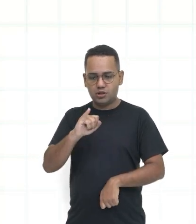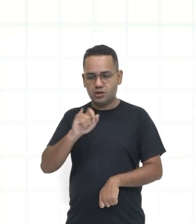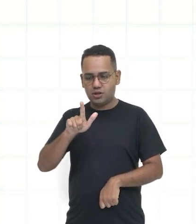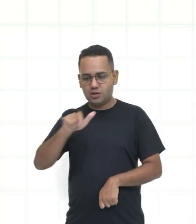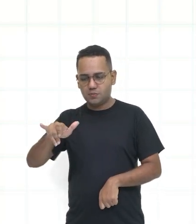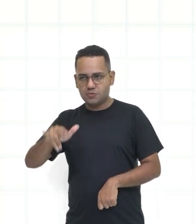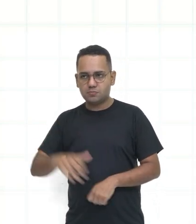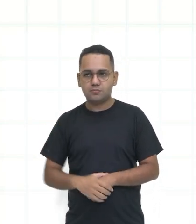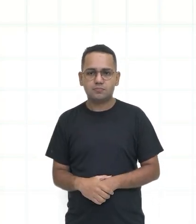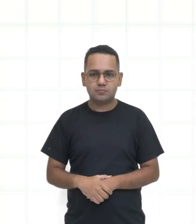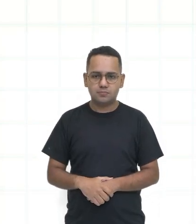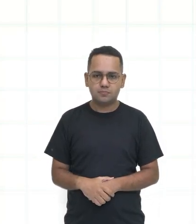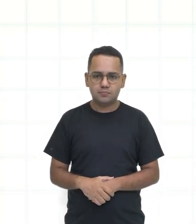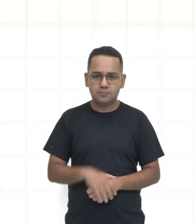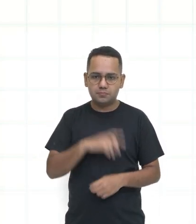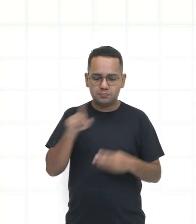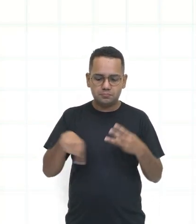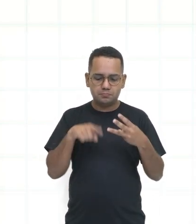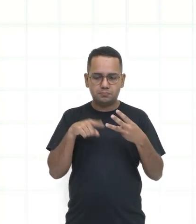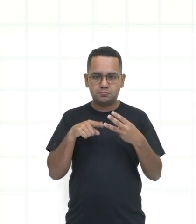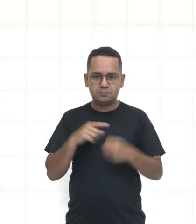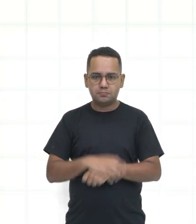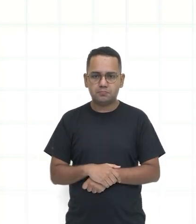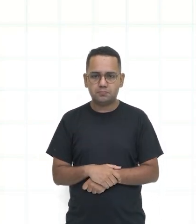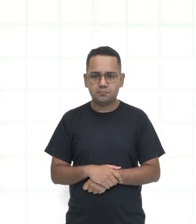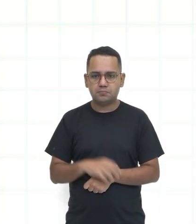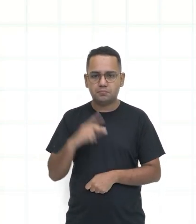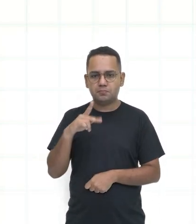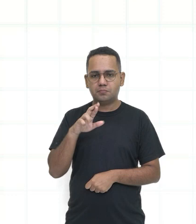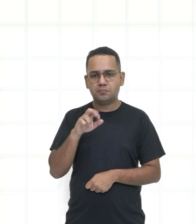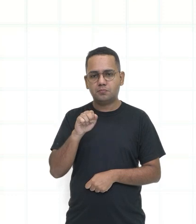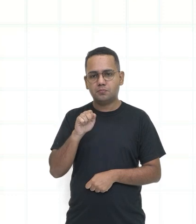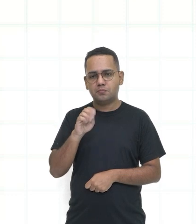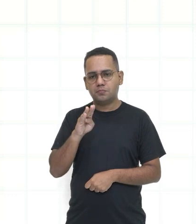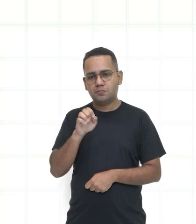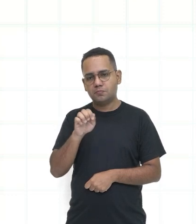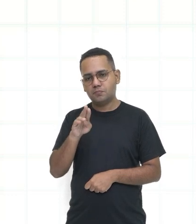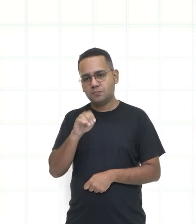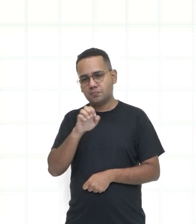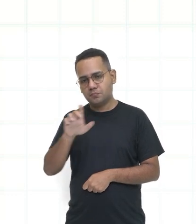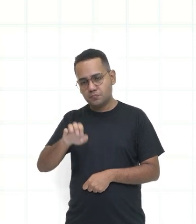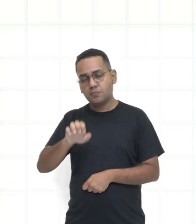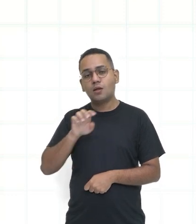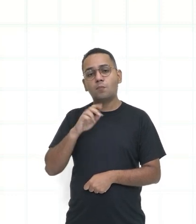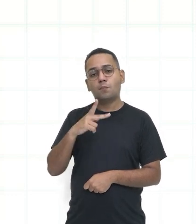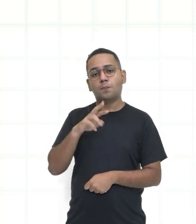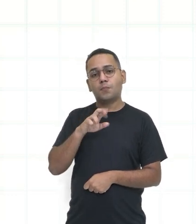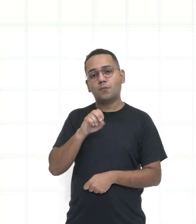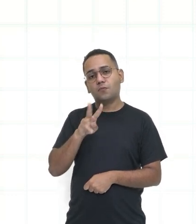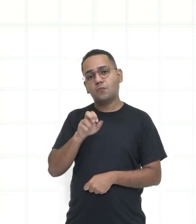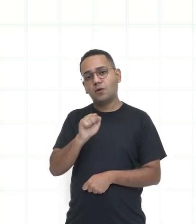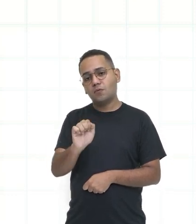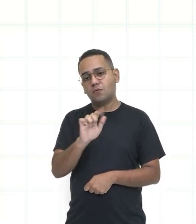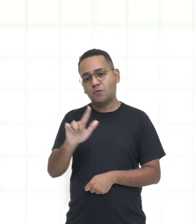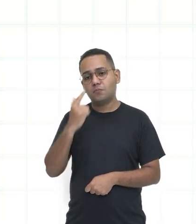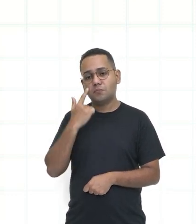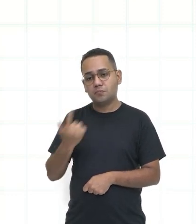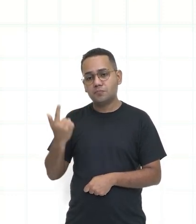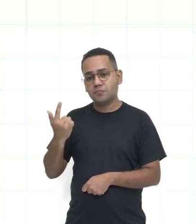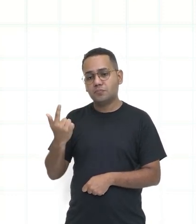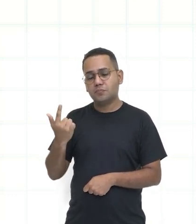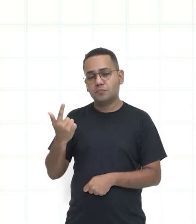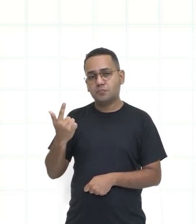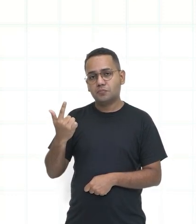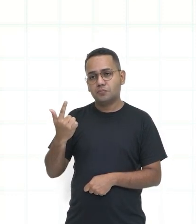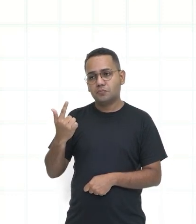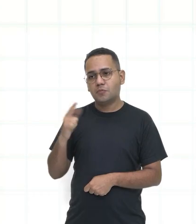ily. Probable, provável, né, terminado em able, vai ficar probably,